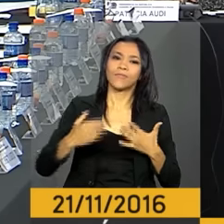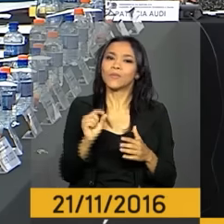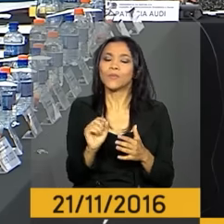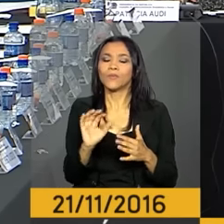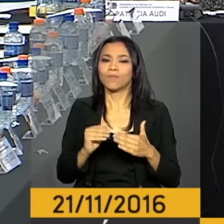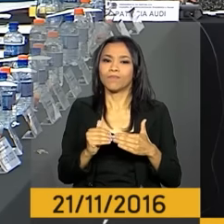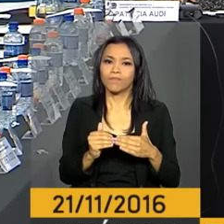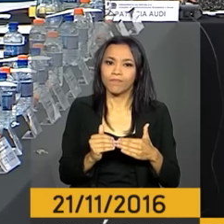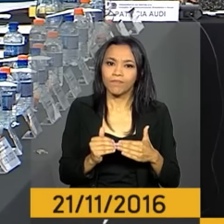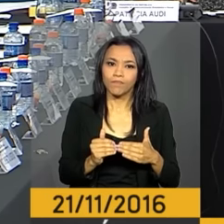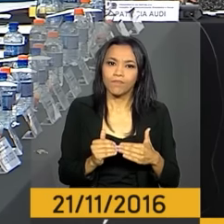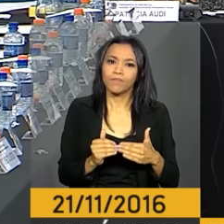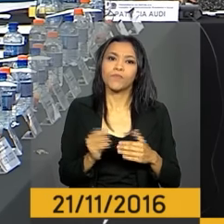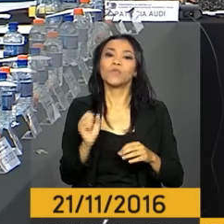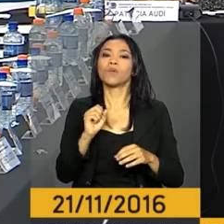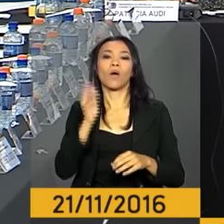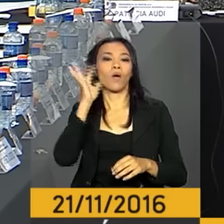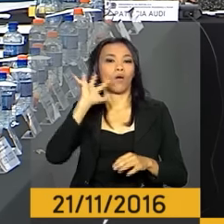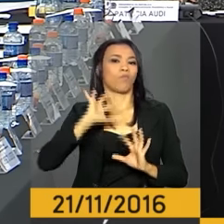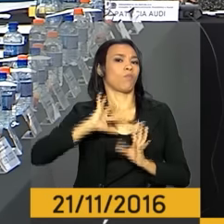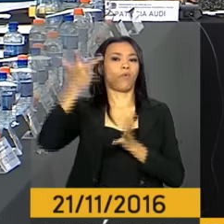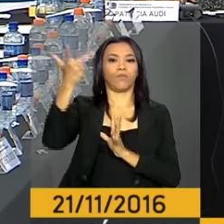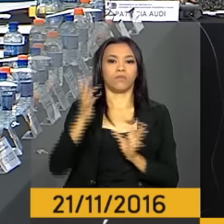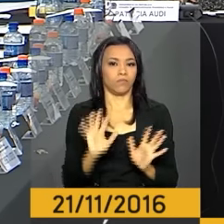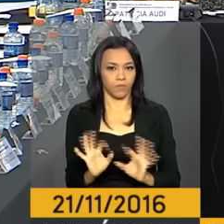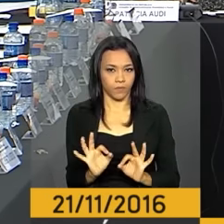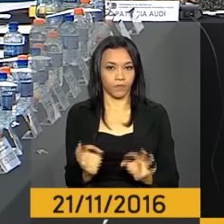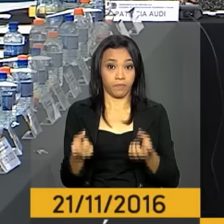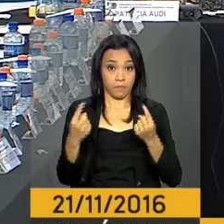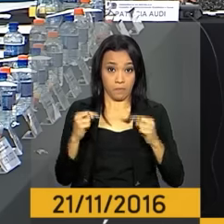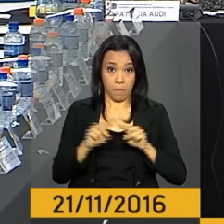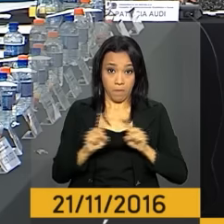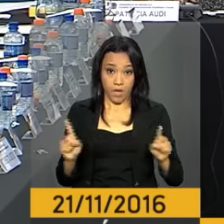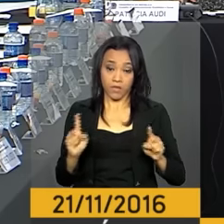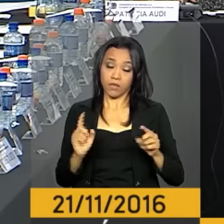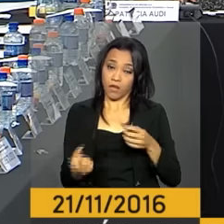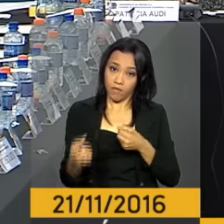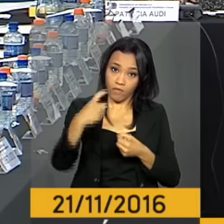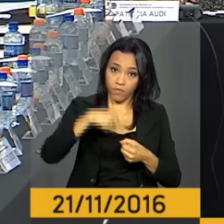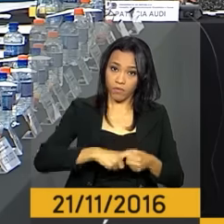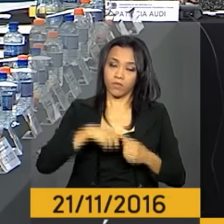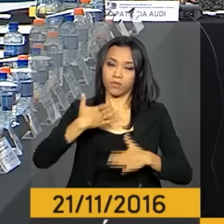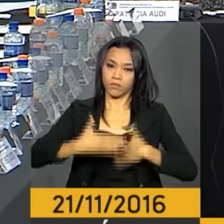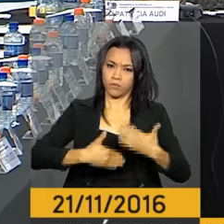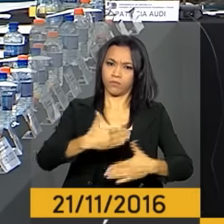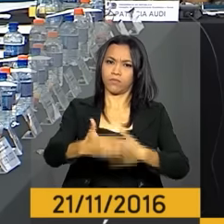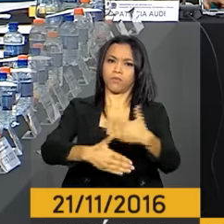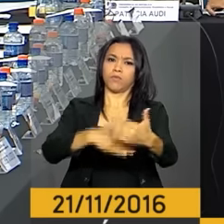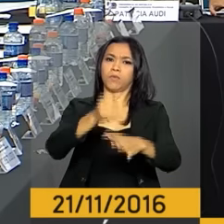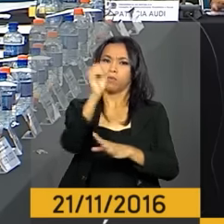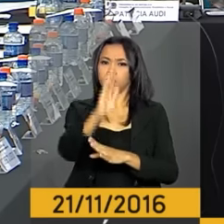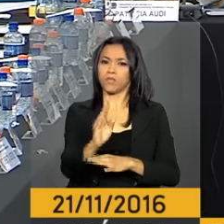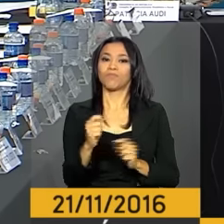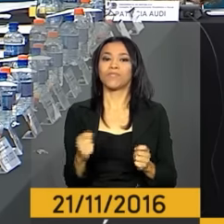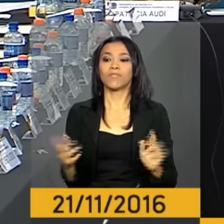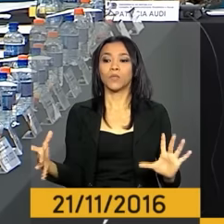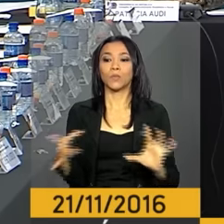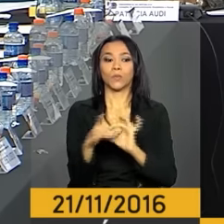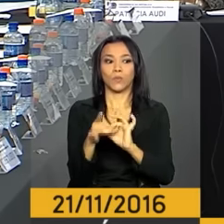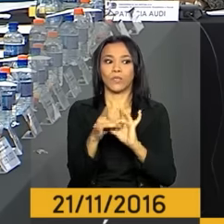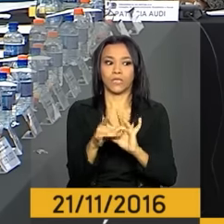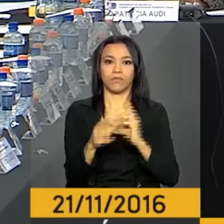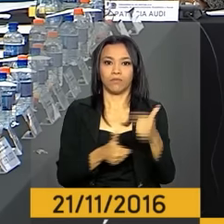deixaram de ser promovidas. Mas a retomada do crescimento requer a união de todos